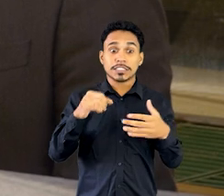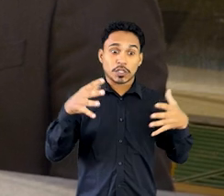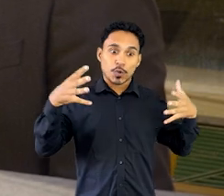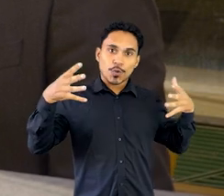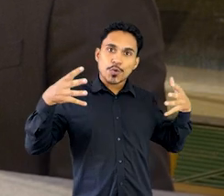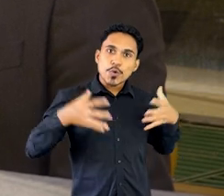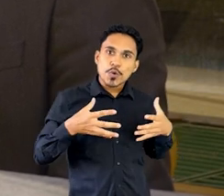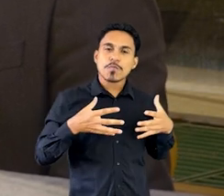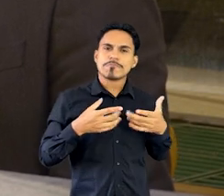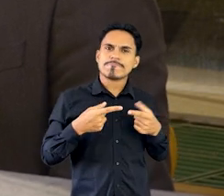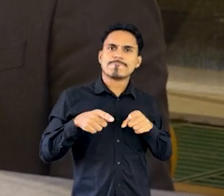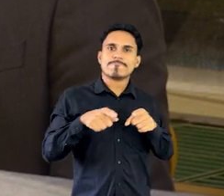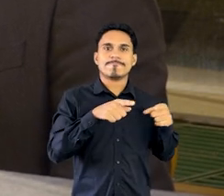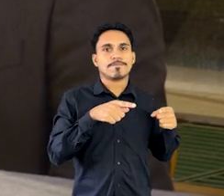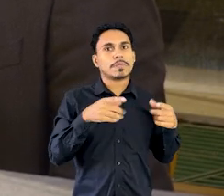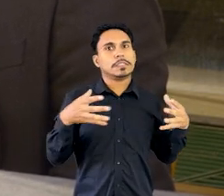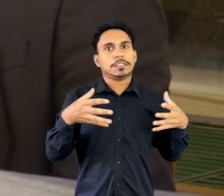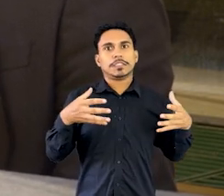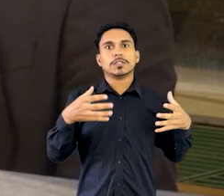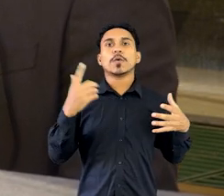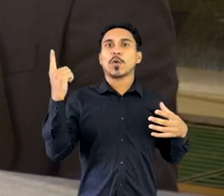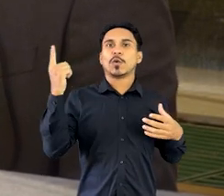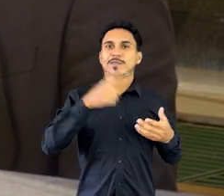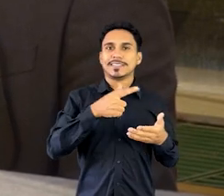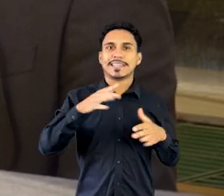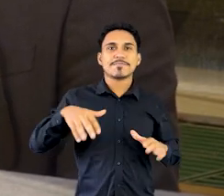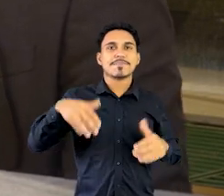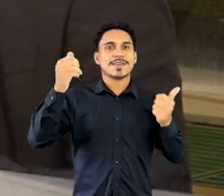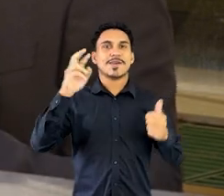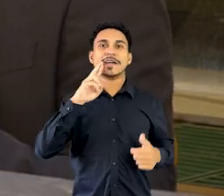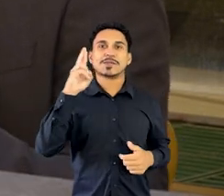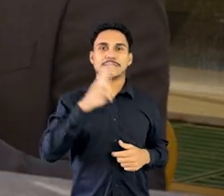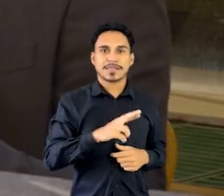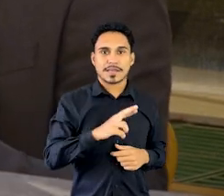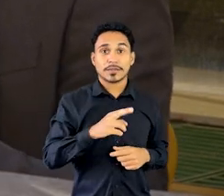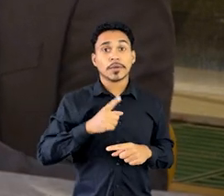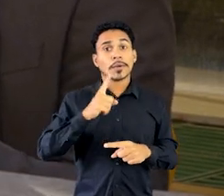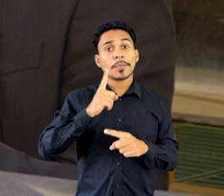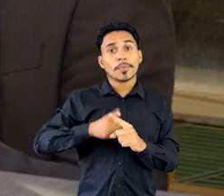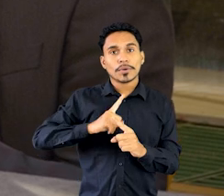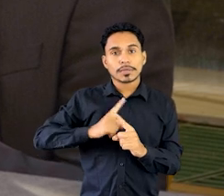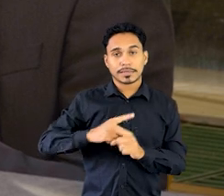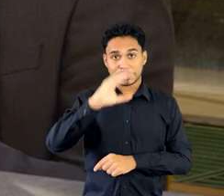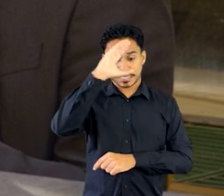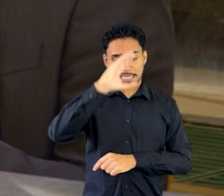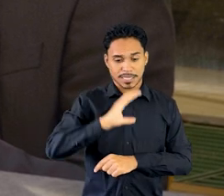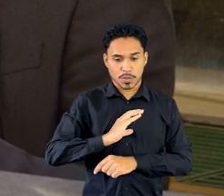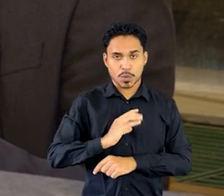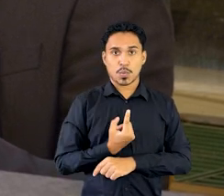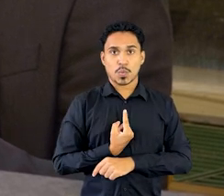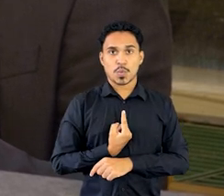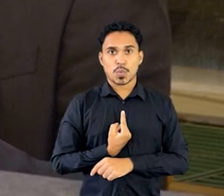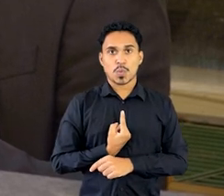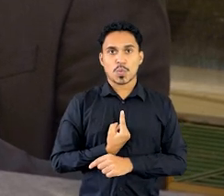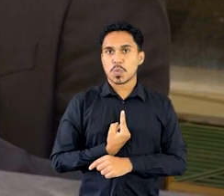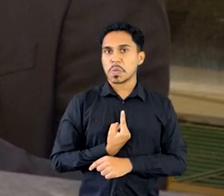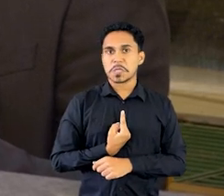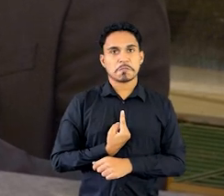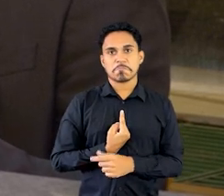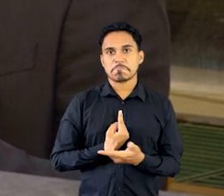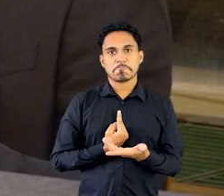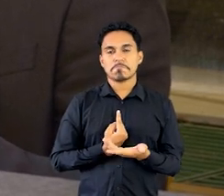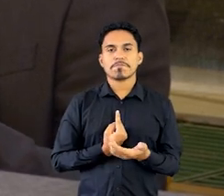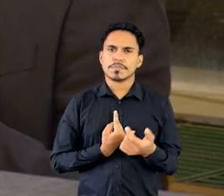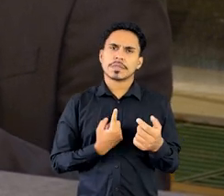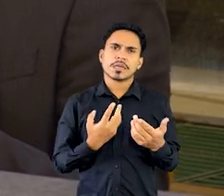mais consistente é essa ação em grupo melhores são os resultados porque o orçamento para uma pessoa comum né pro cidadão